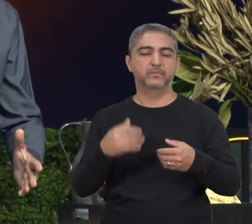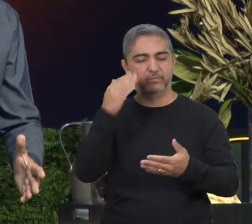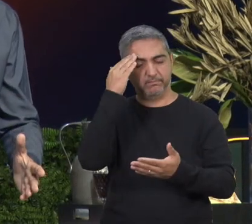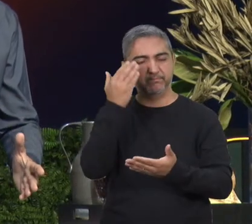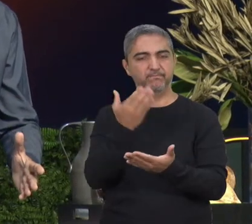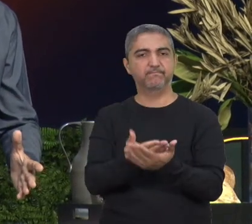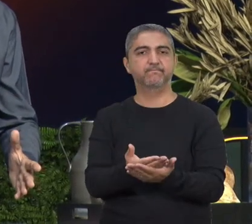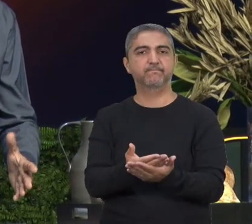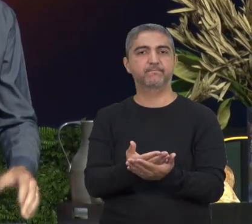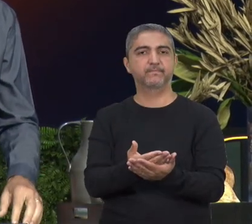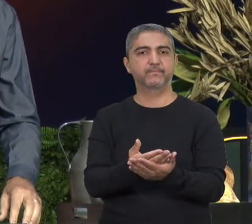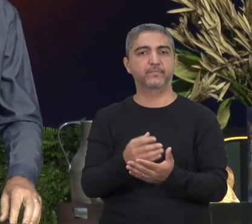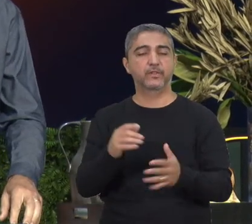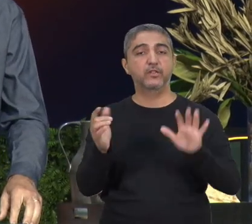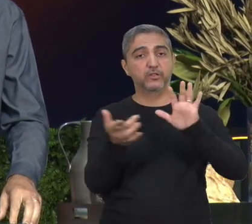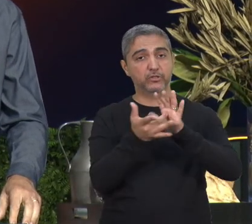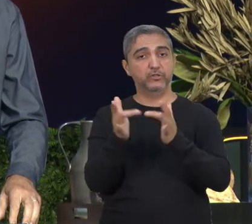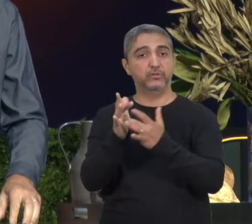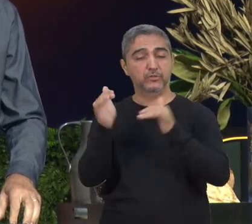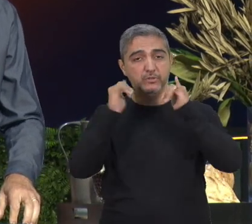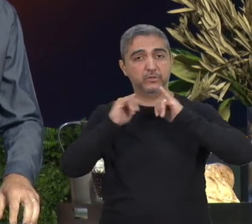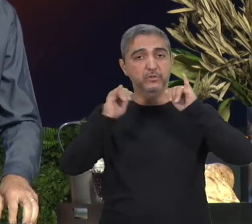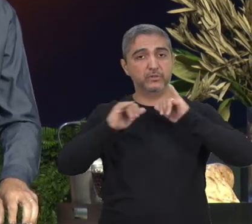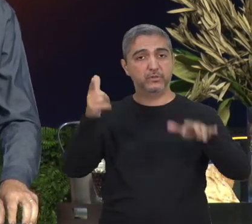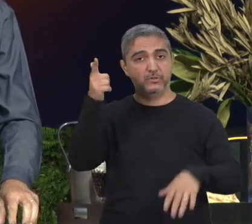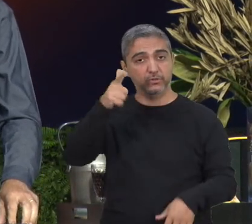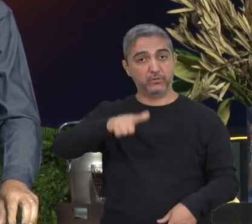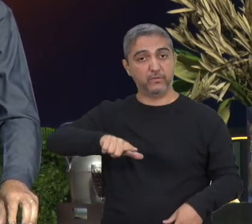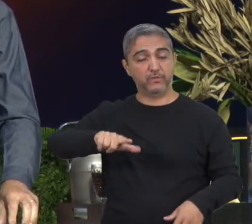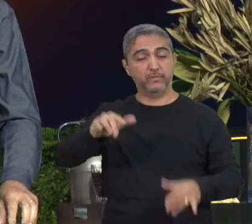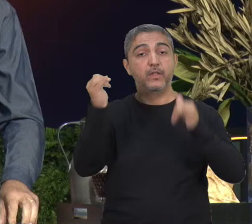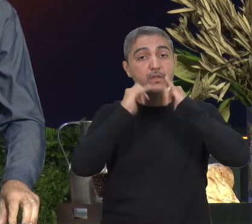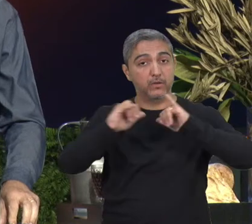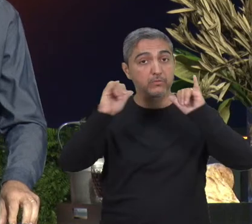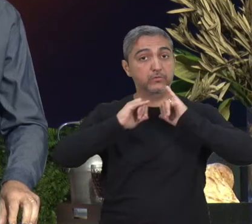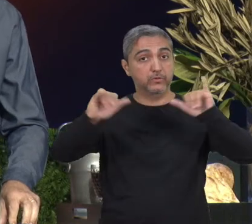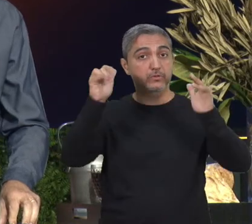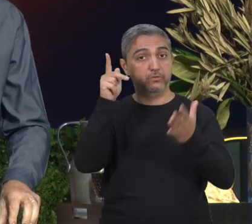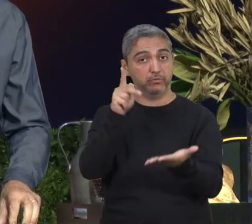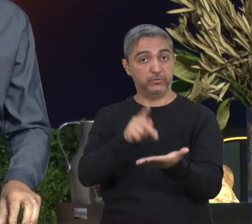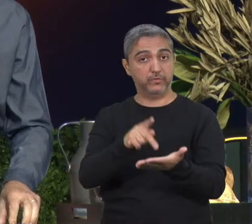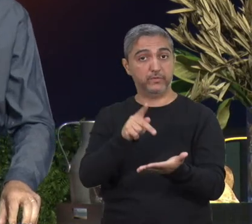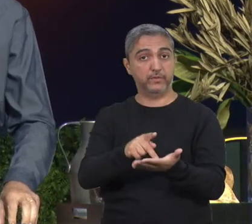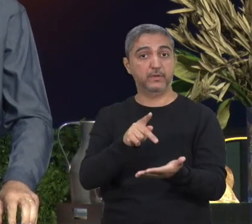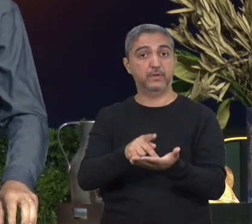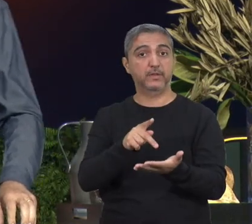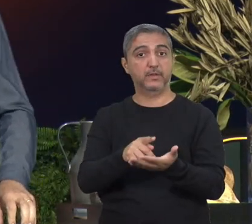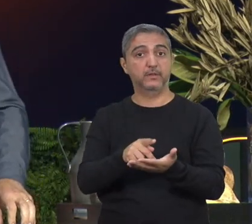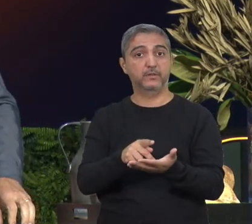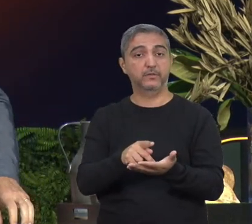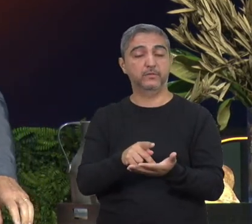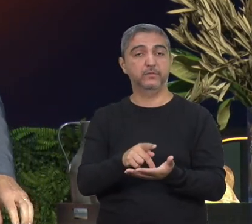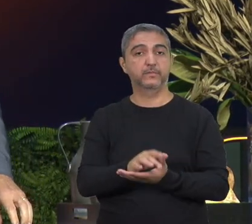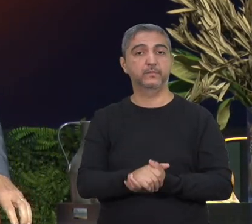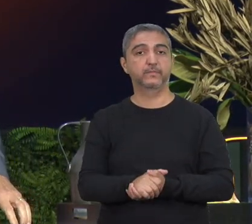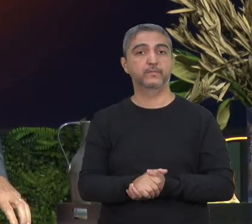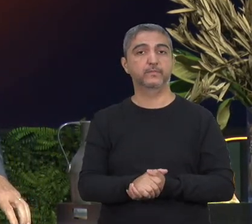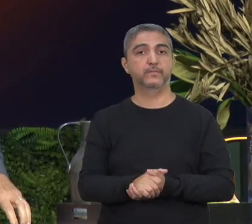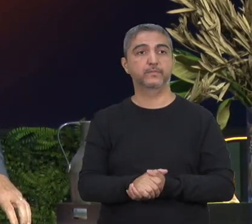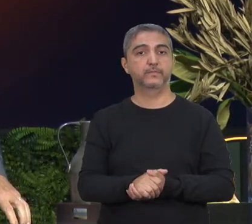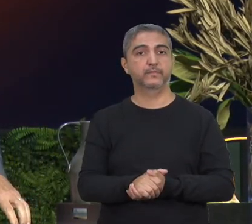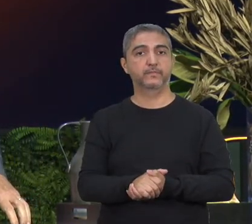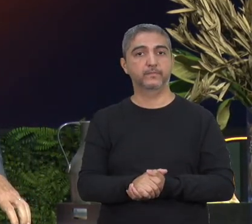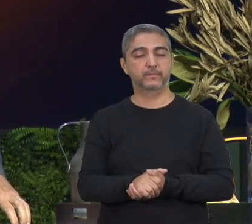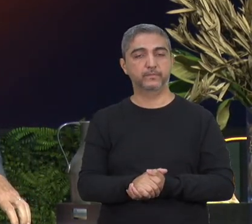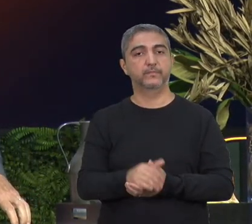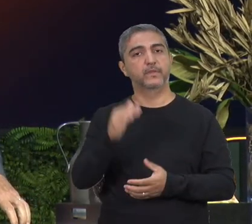então Jesus disse novamente: eu lhes digo a verdade, se vocês não comem... Ele usa uma ilustração aqui, naturalmente,